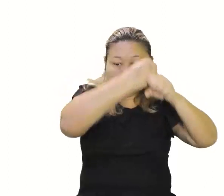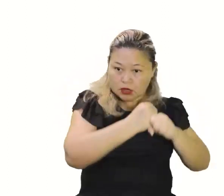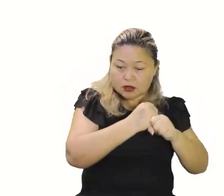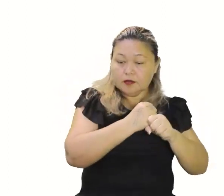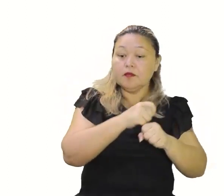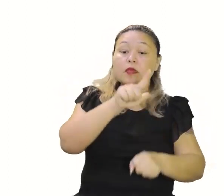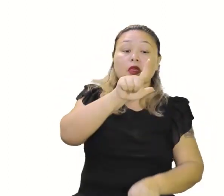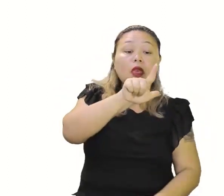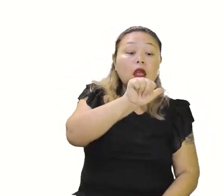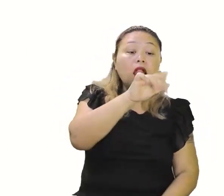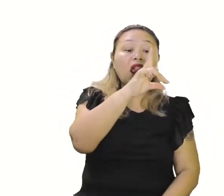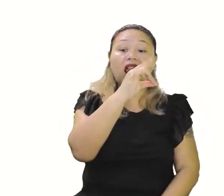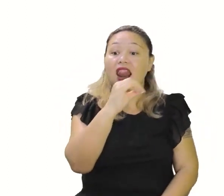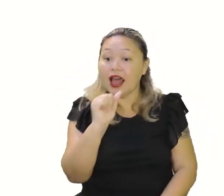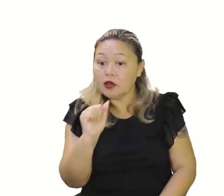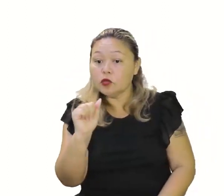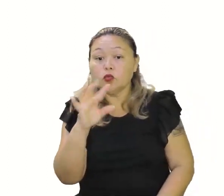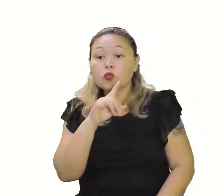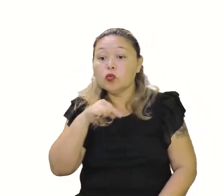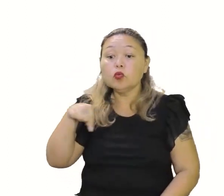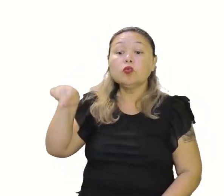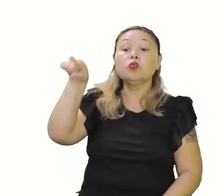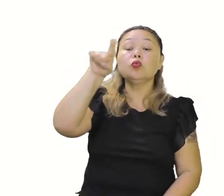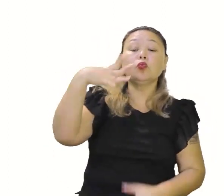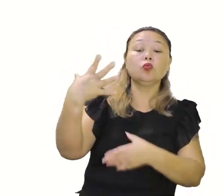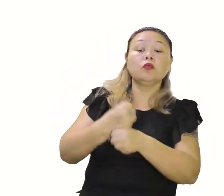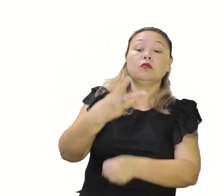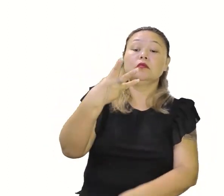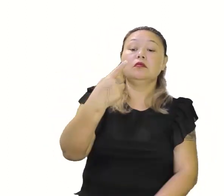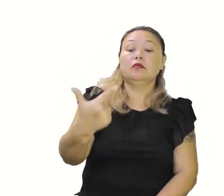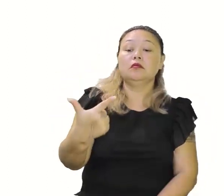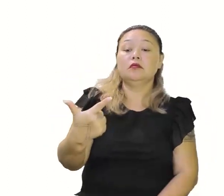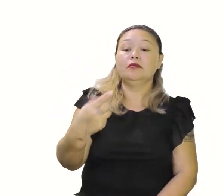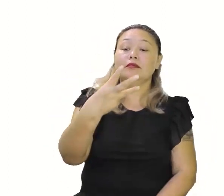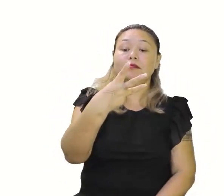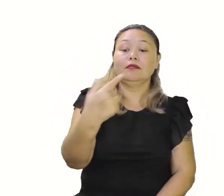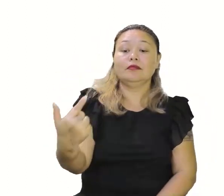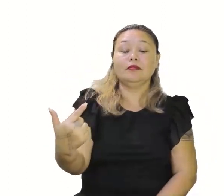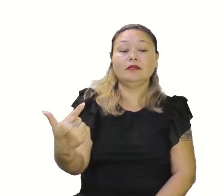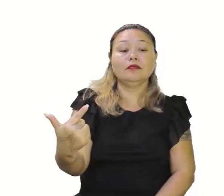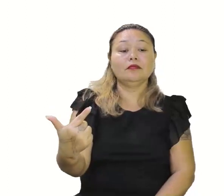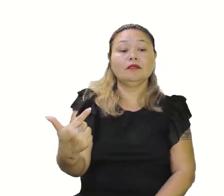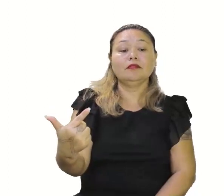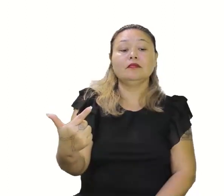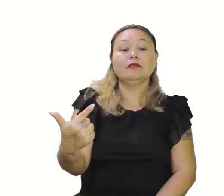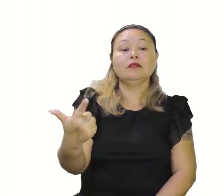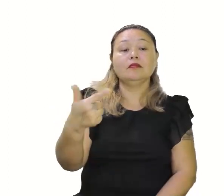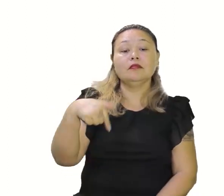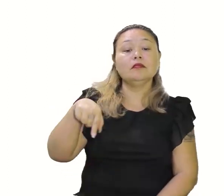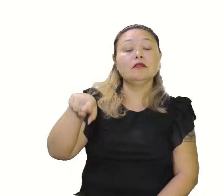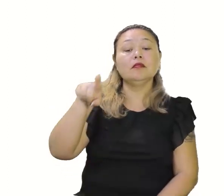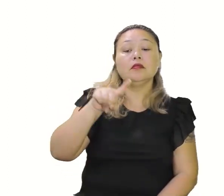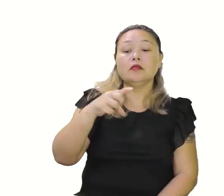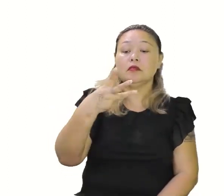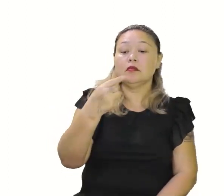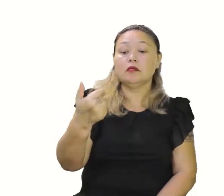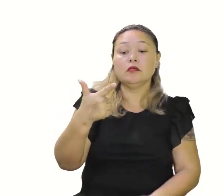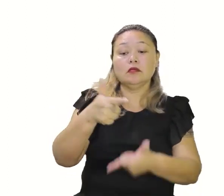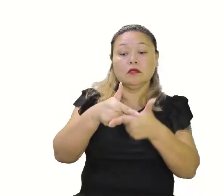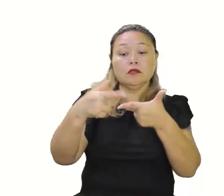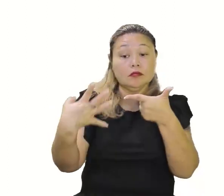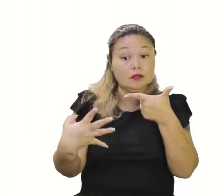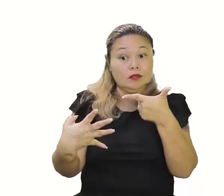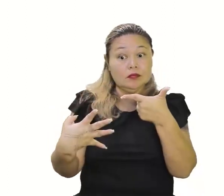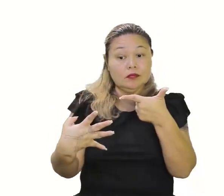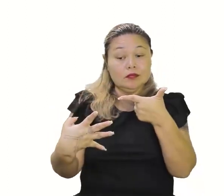lado x, outro lado x, somando todos eu tenho? 32. 32. Então, o que eu vou fazer? 32 dividido por 4?